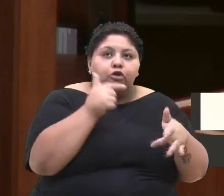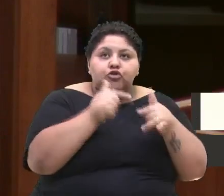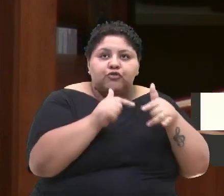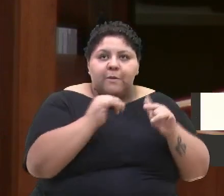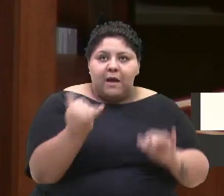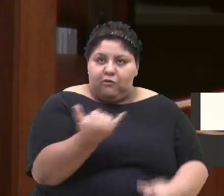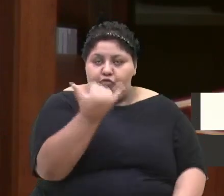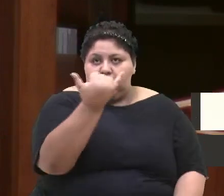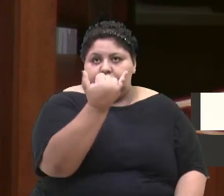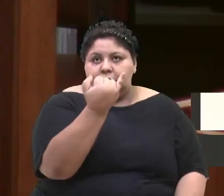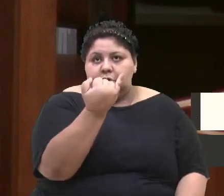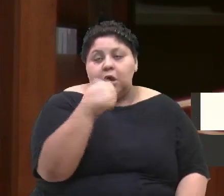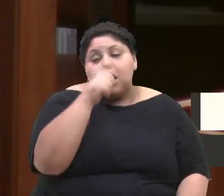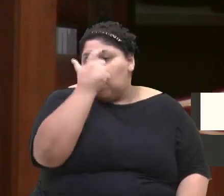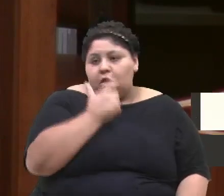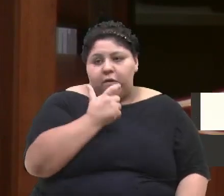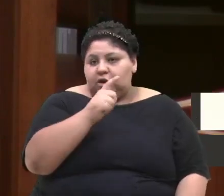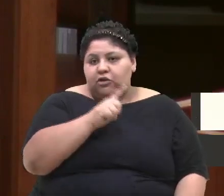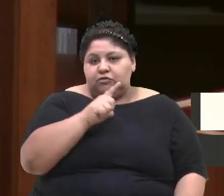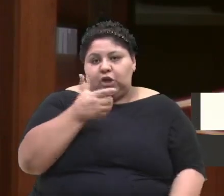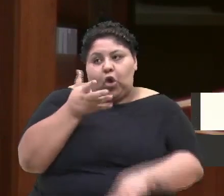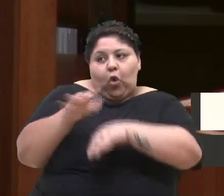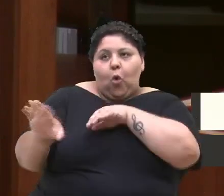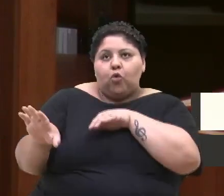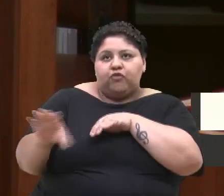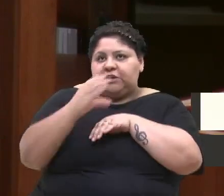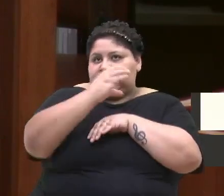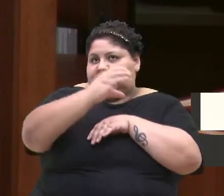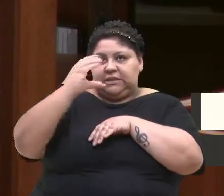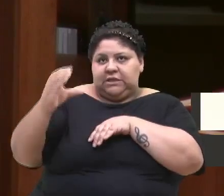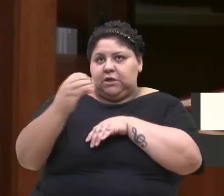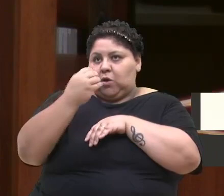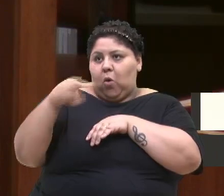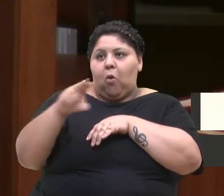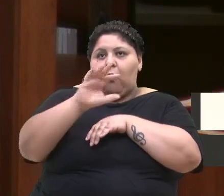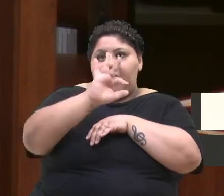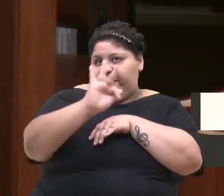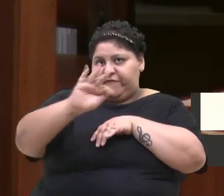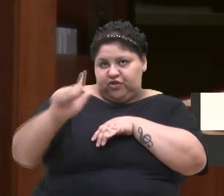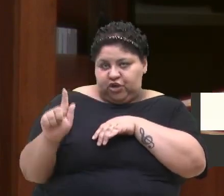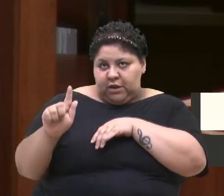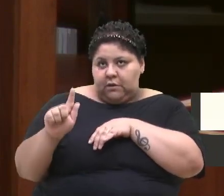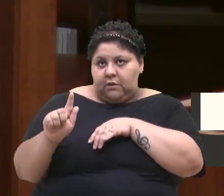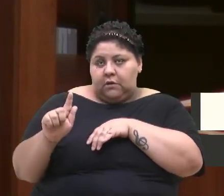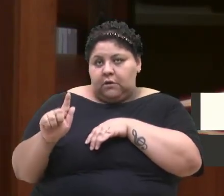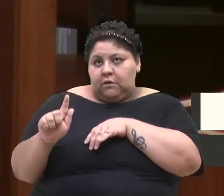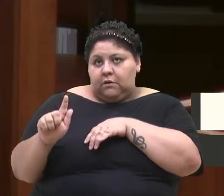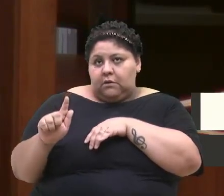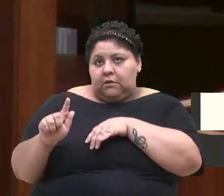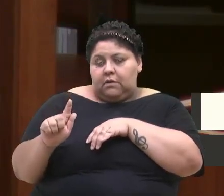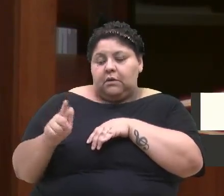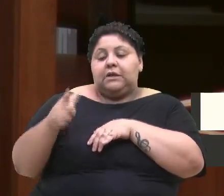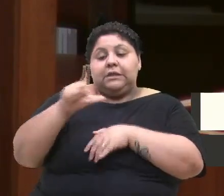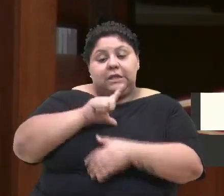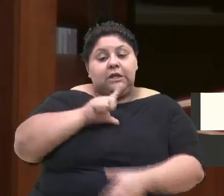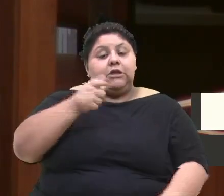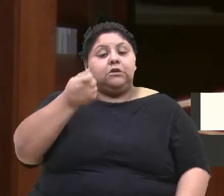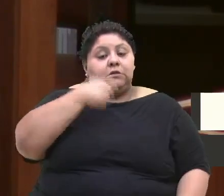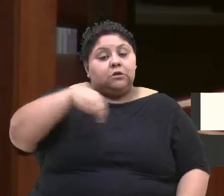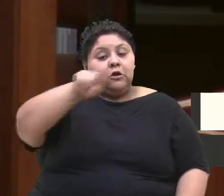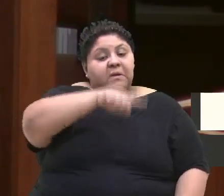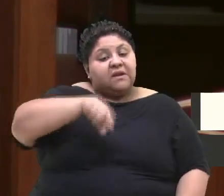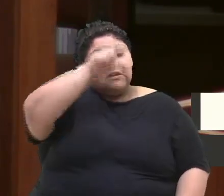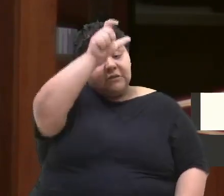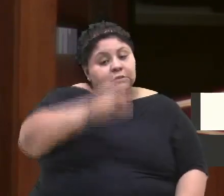importante, e que eu acho que a gente não tem que ser contra CC ou função gratificada, havendo a necessidade para que essas